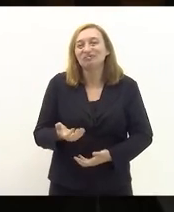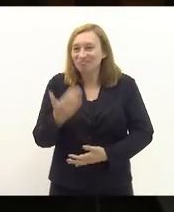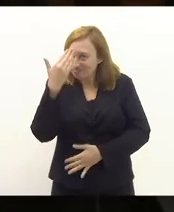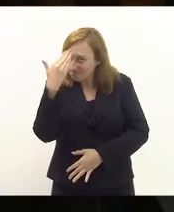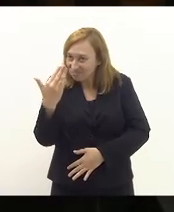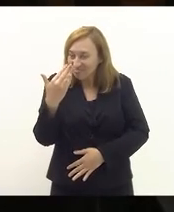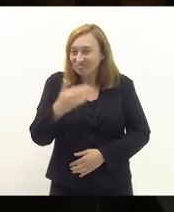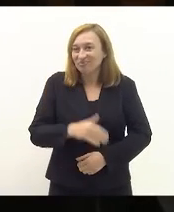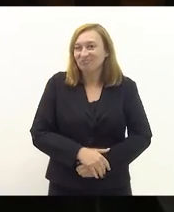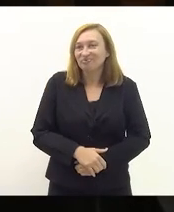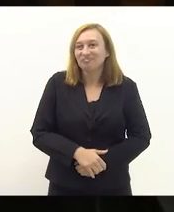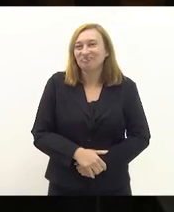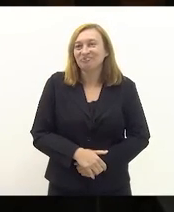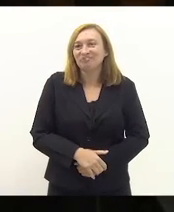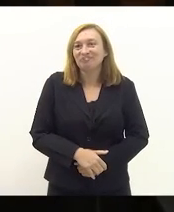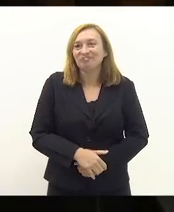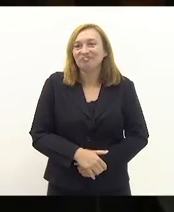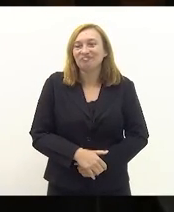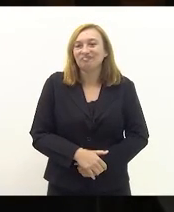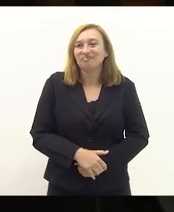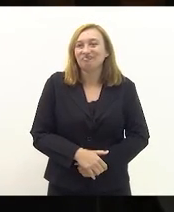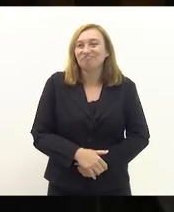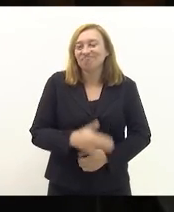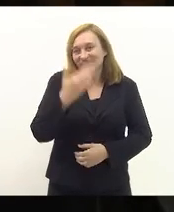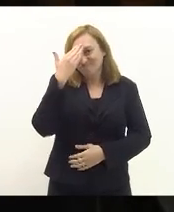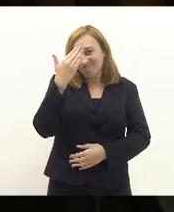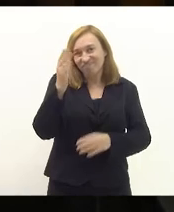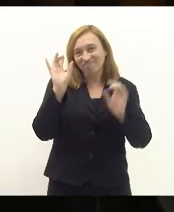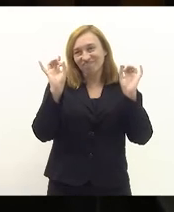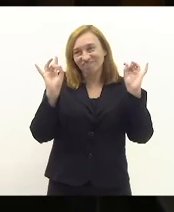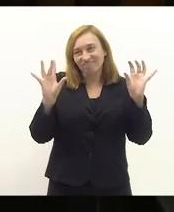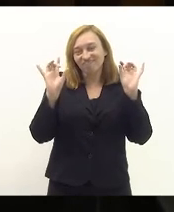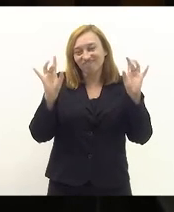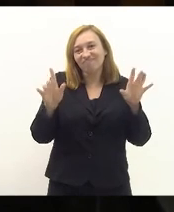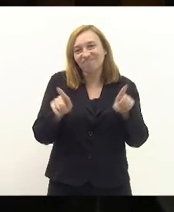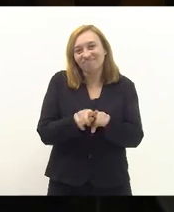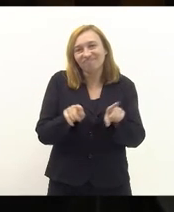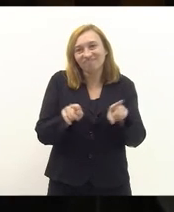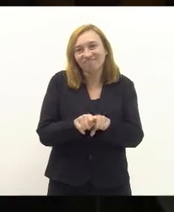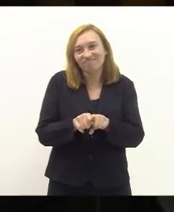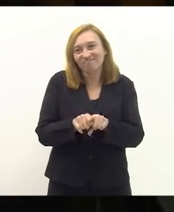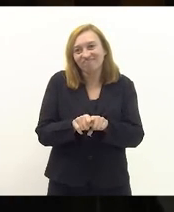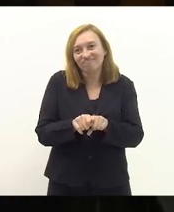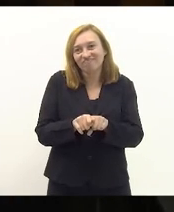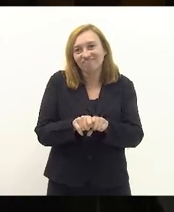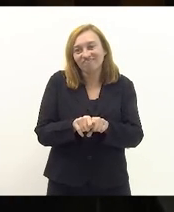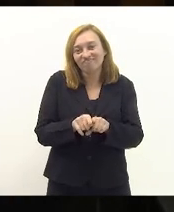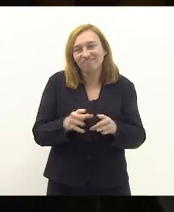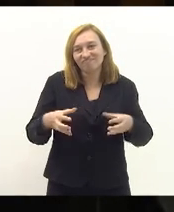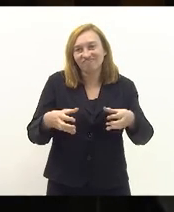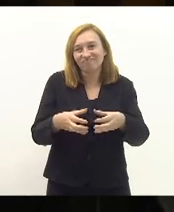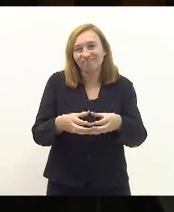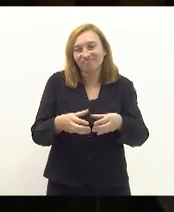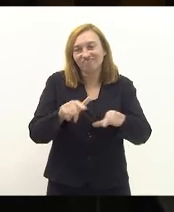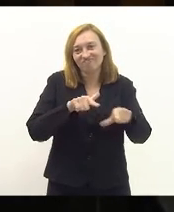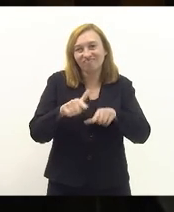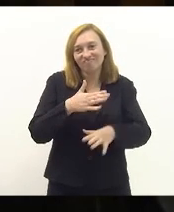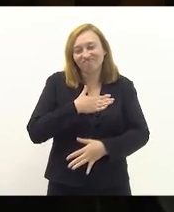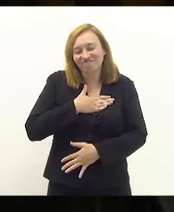agradecer a fazer um agradecimento especial também ao meu grupo de trabalho